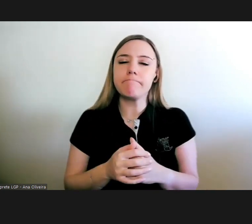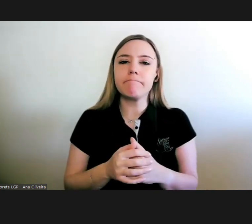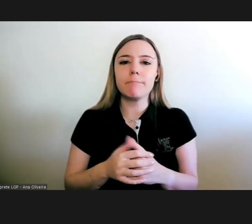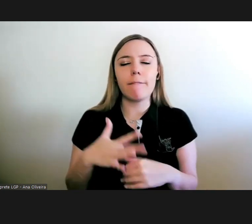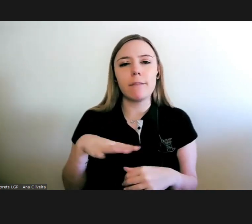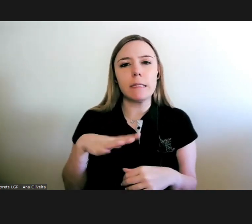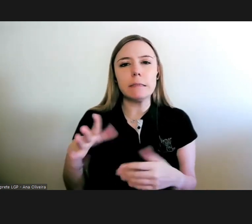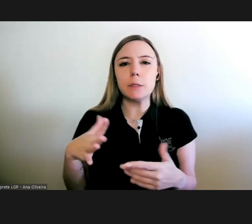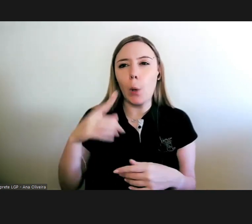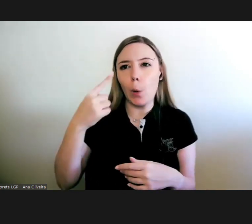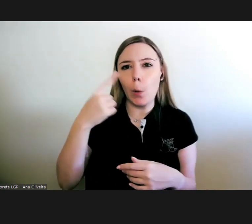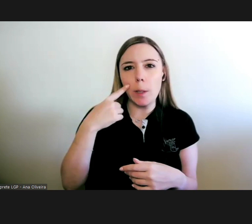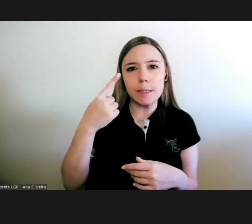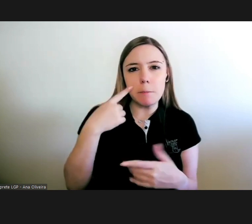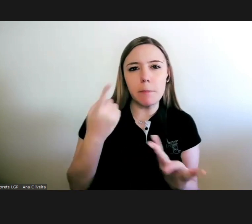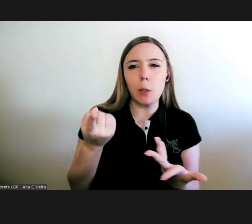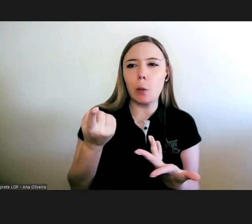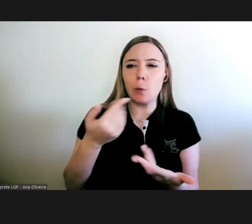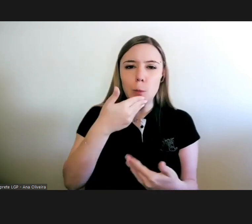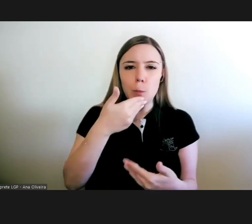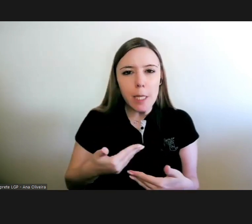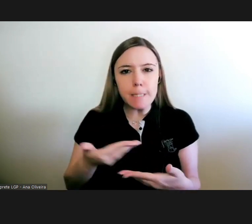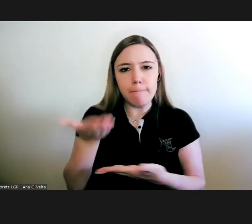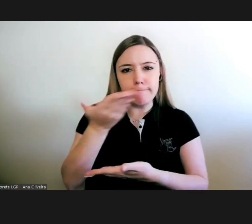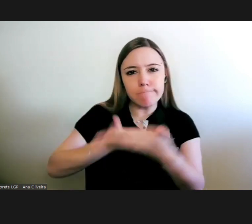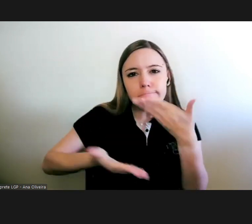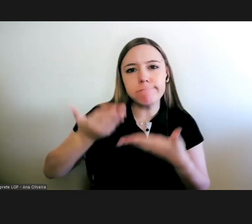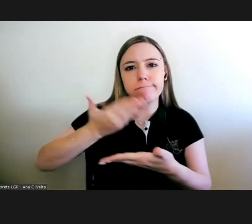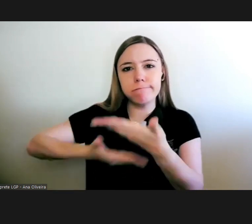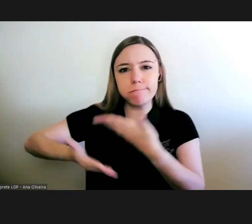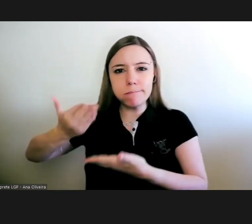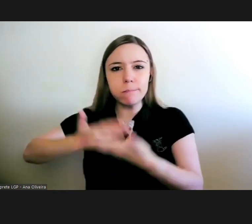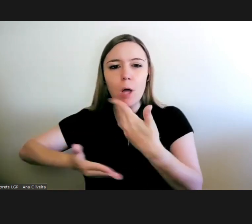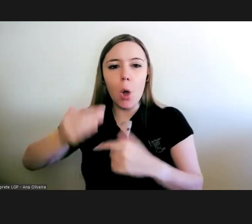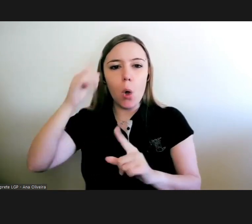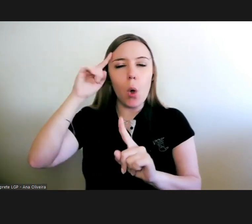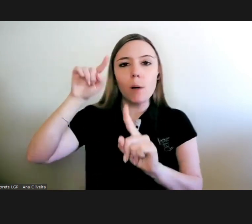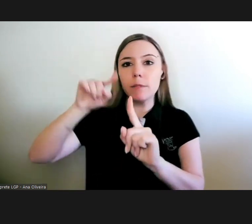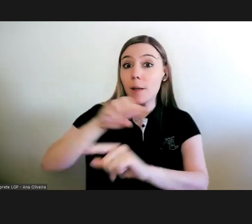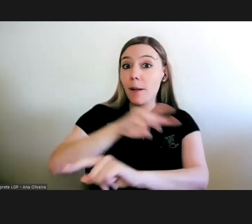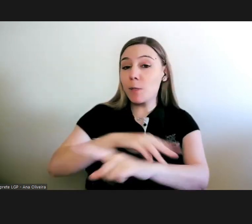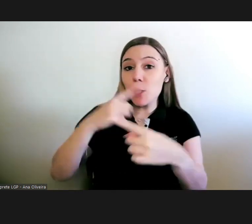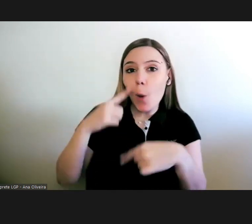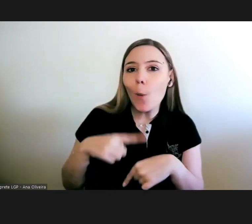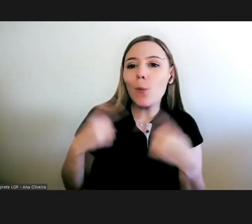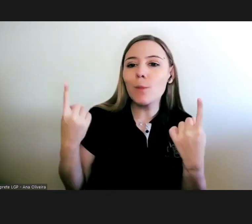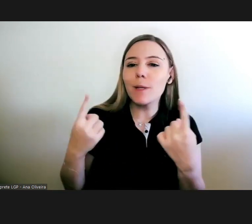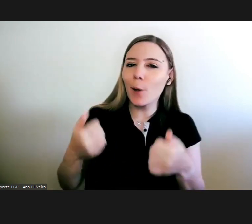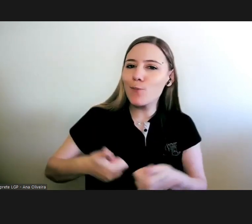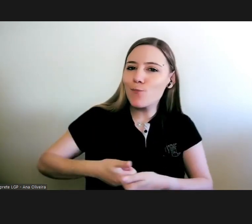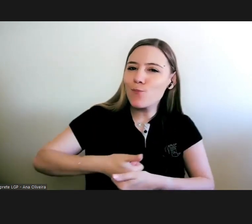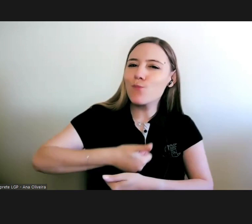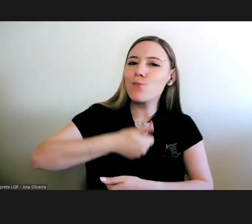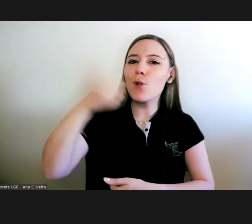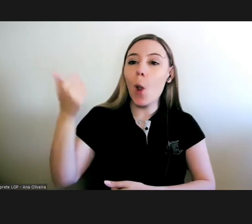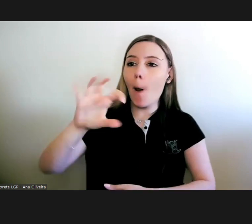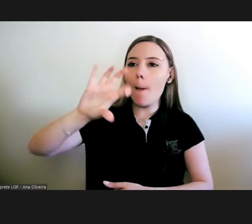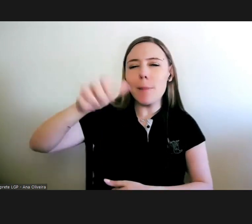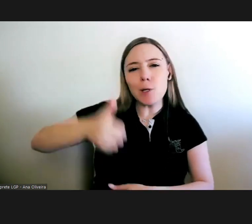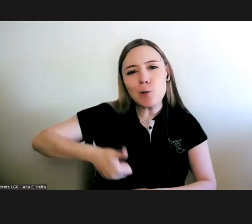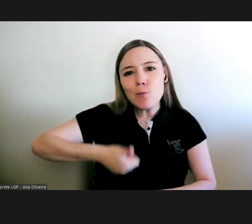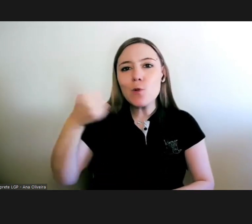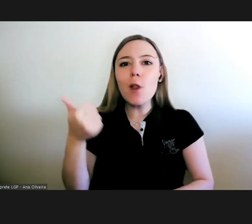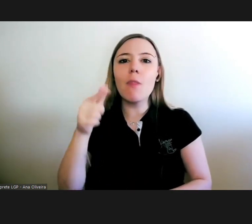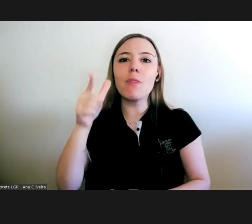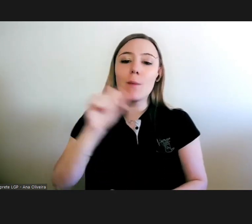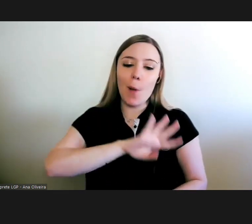partilhar saberes, partilhar experiências para que possamos ter uma administração pública mais sustentável, um país mais sustentável e um